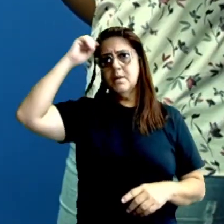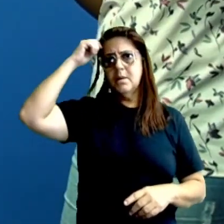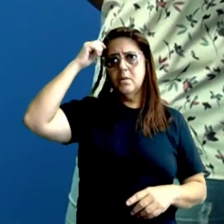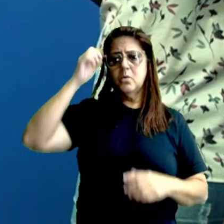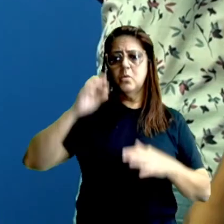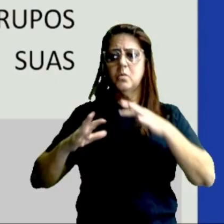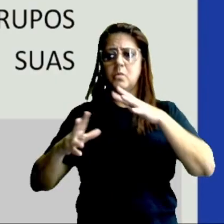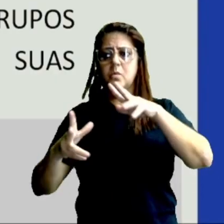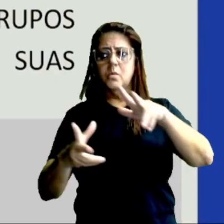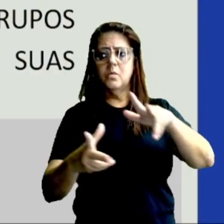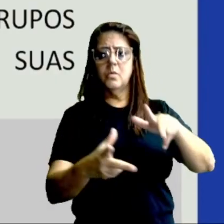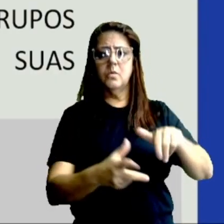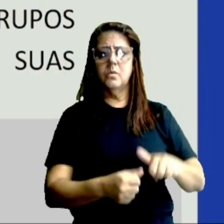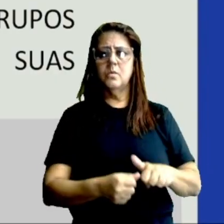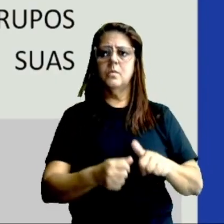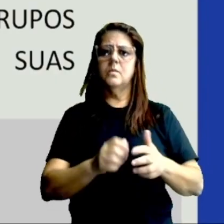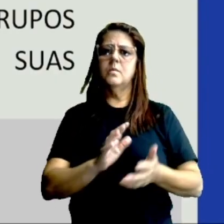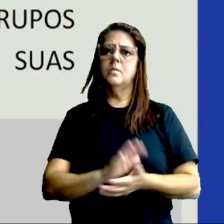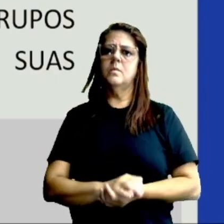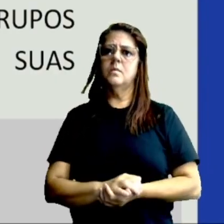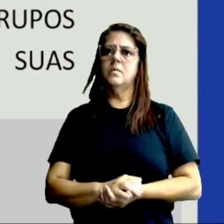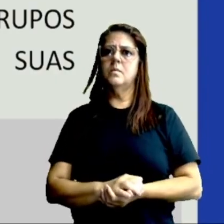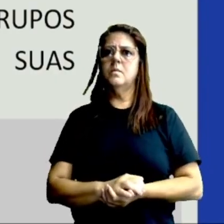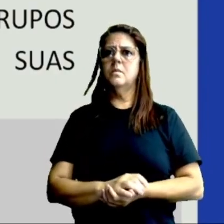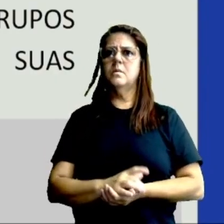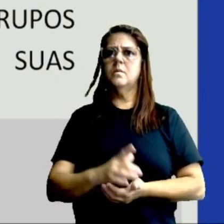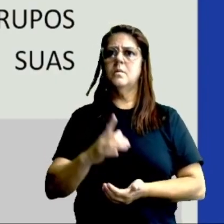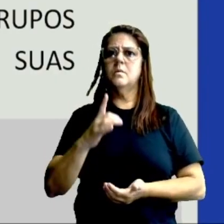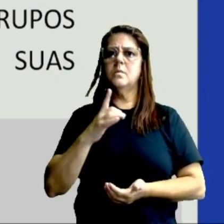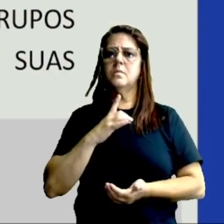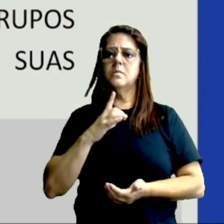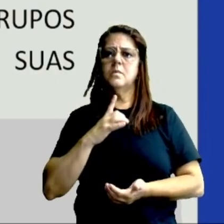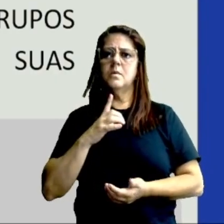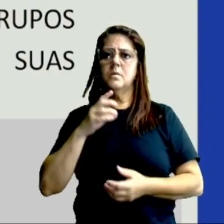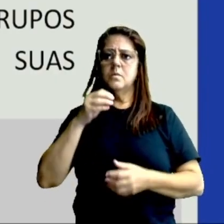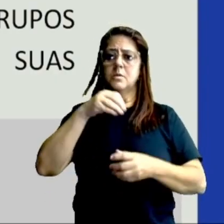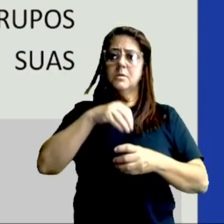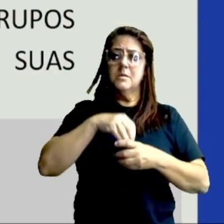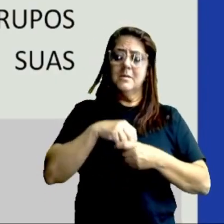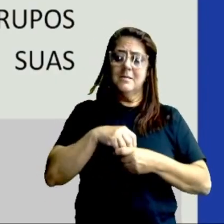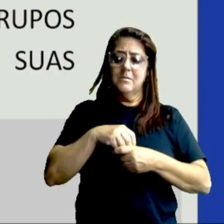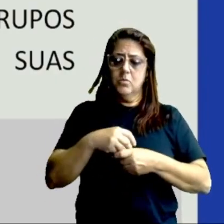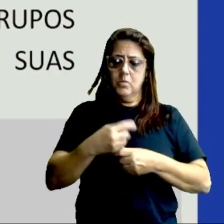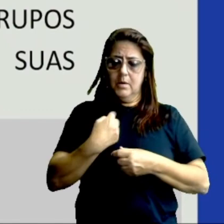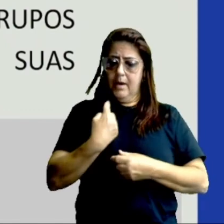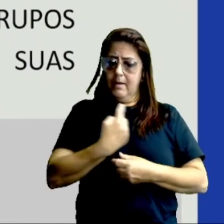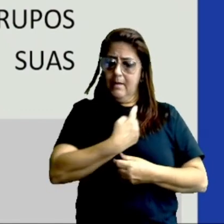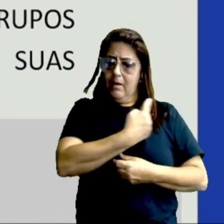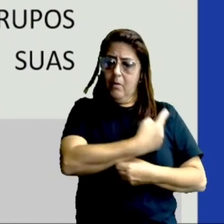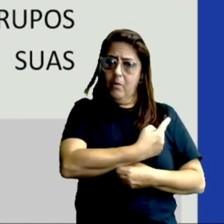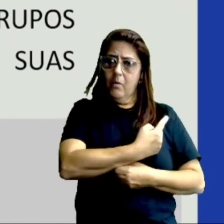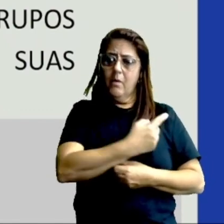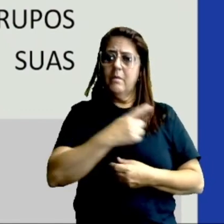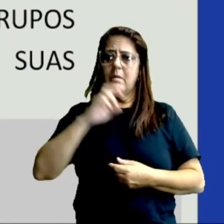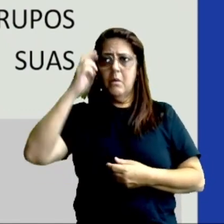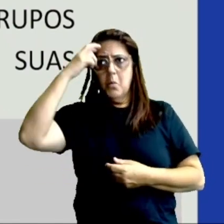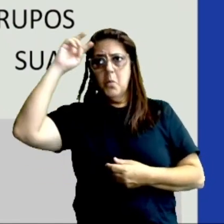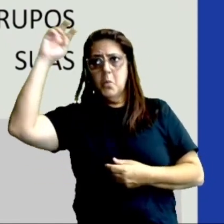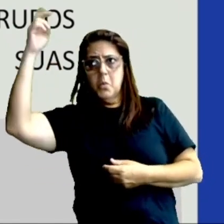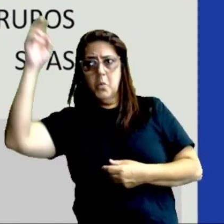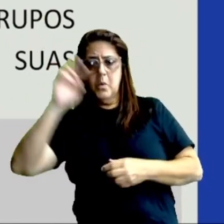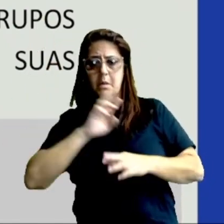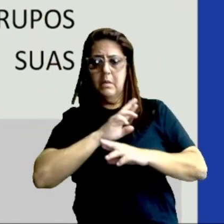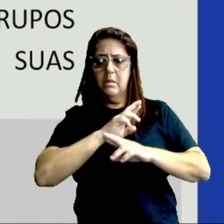do mundo nós carregamos né dentro de nós quem gosta de todas as culturas